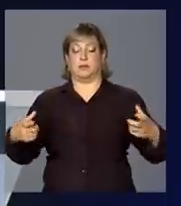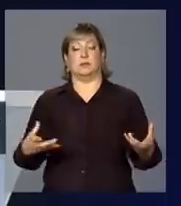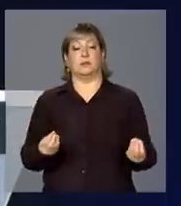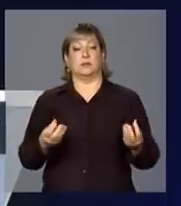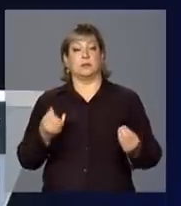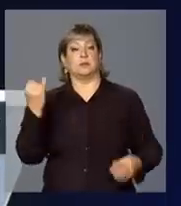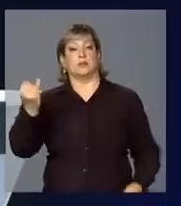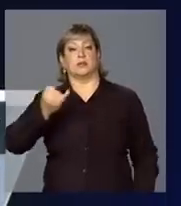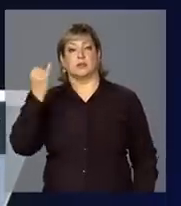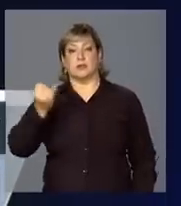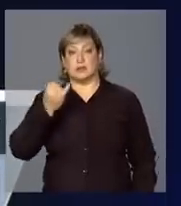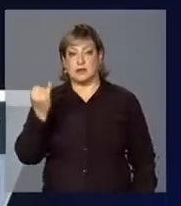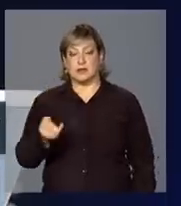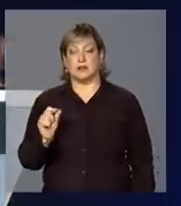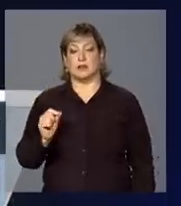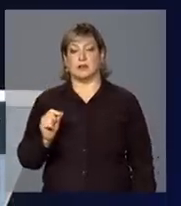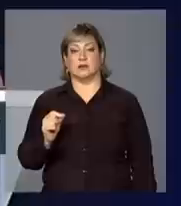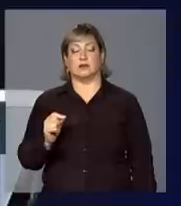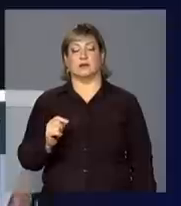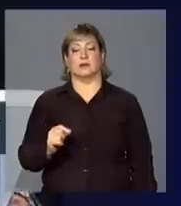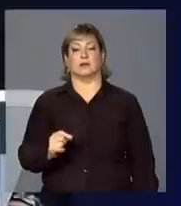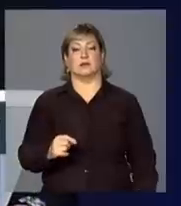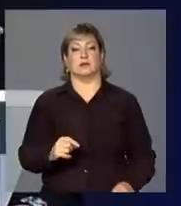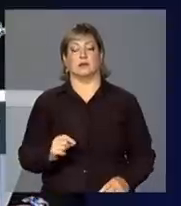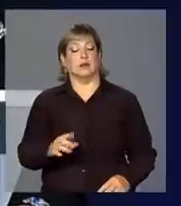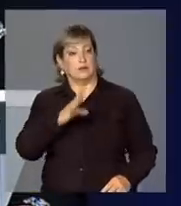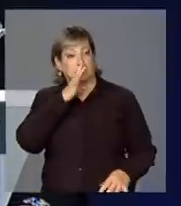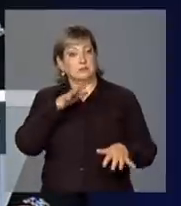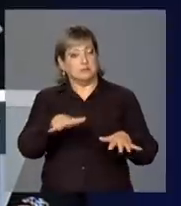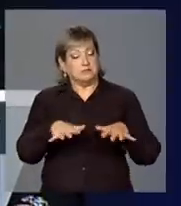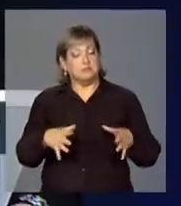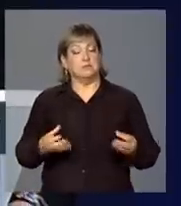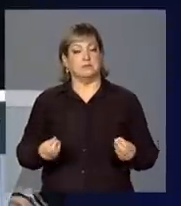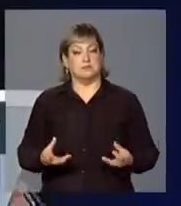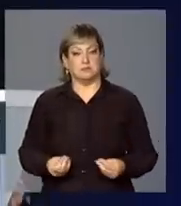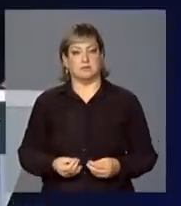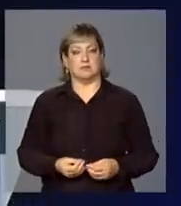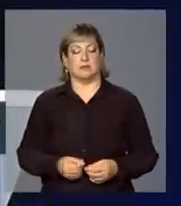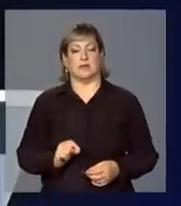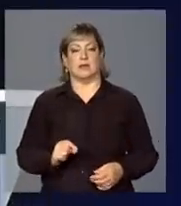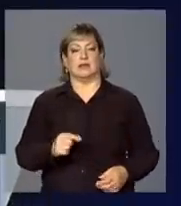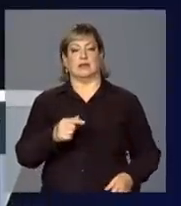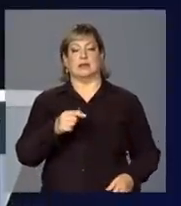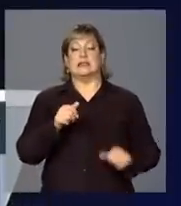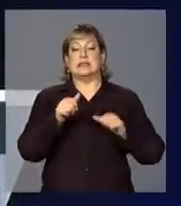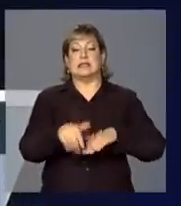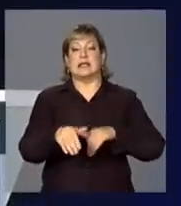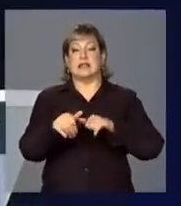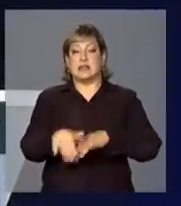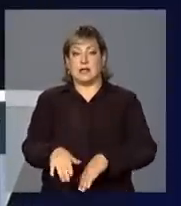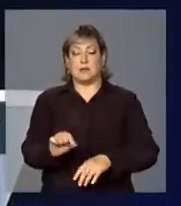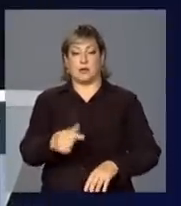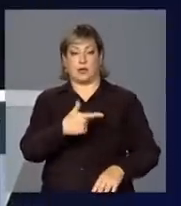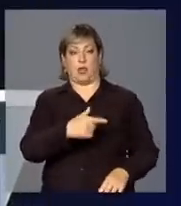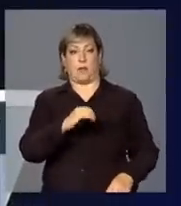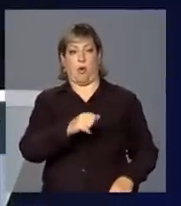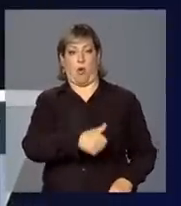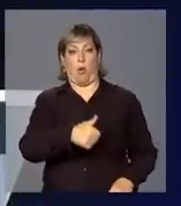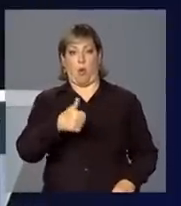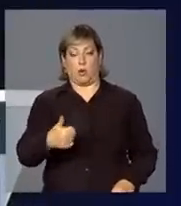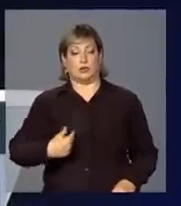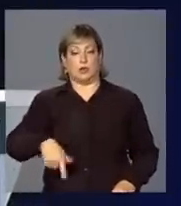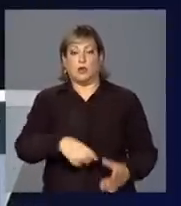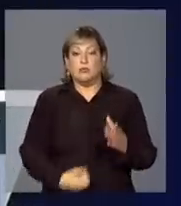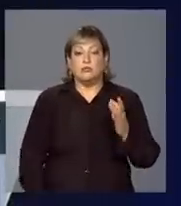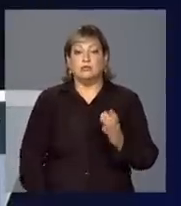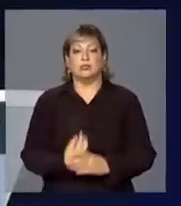muito importante e, por que não dizer, até extraordinária. De setembro de 2011, que foi quando nós